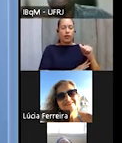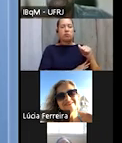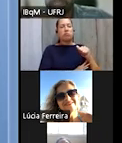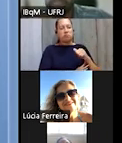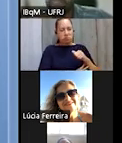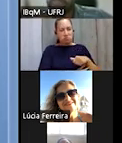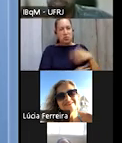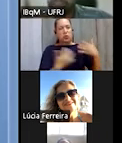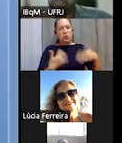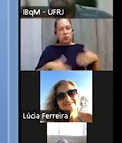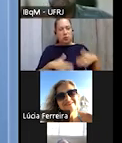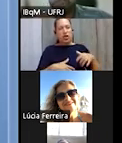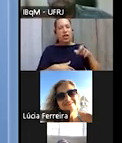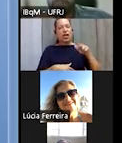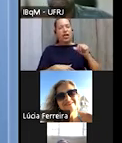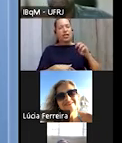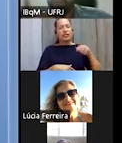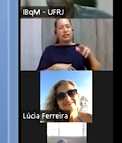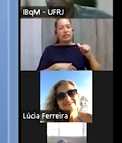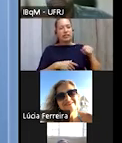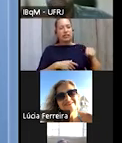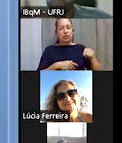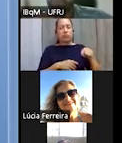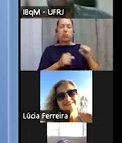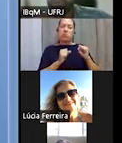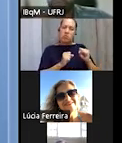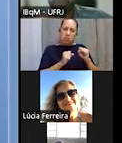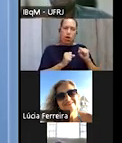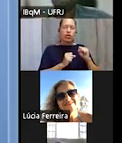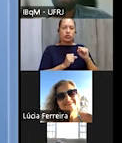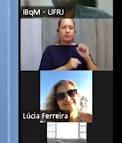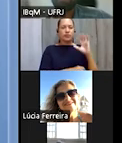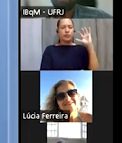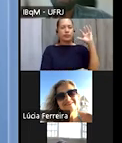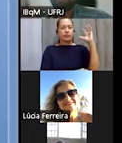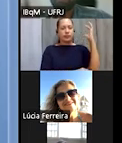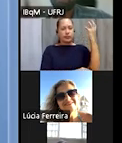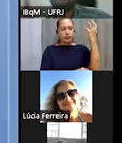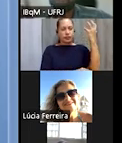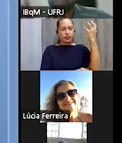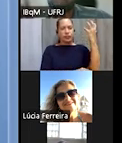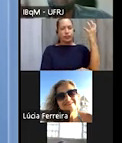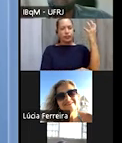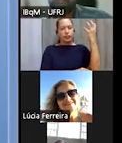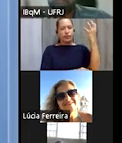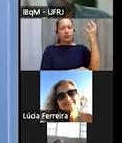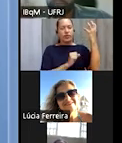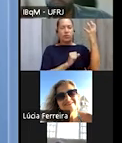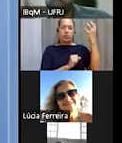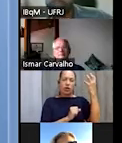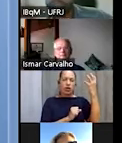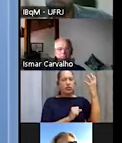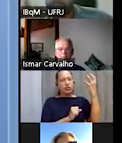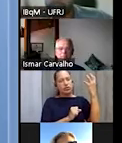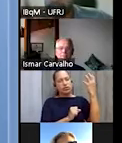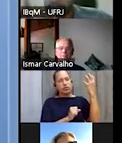É uma árvore... Não é que pode exudar. Uma árvore pode formar um breu jutaicica, às vezes, de